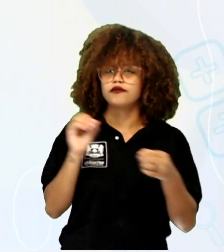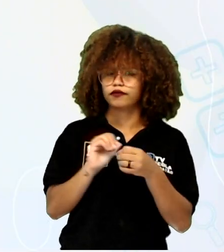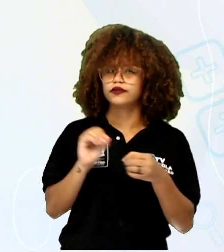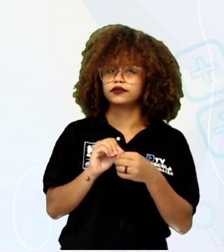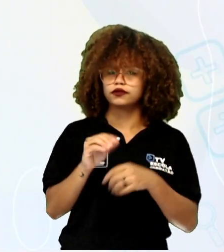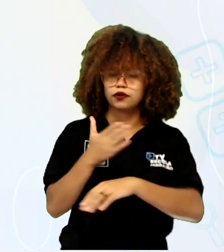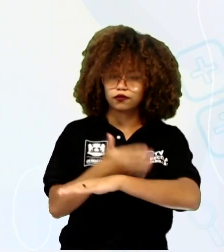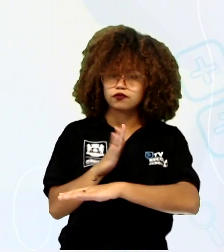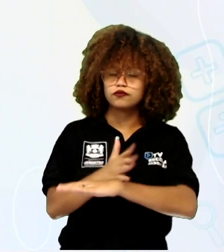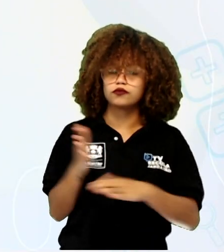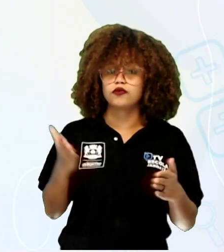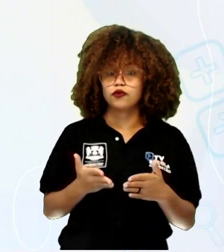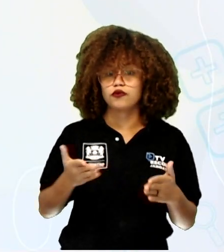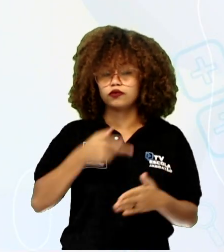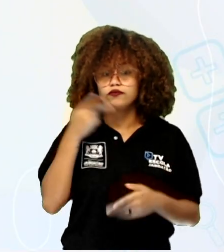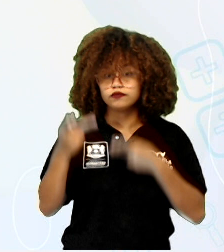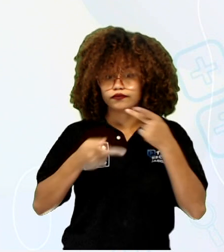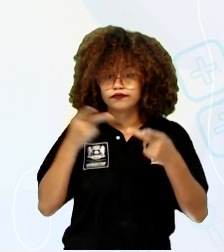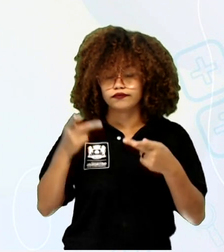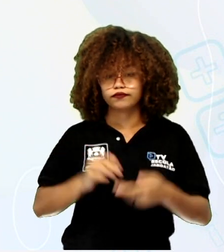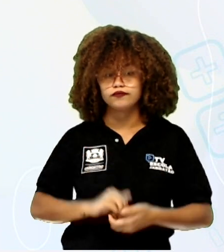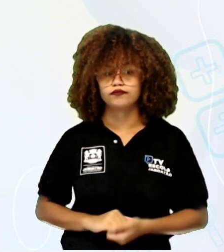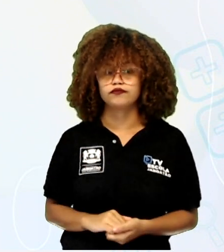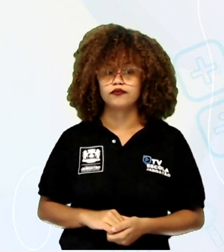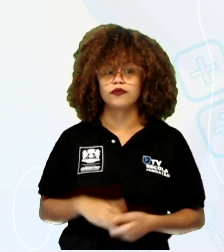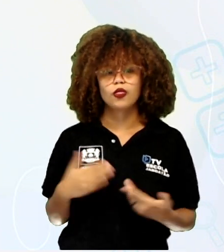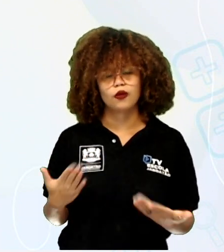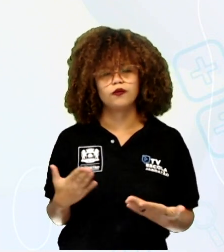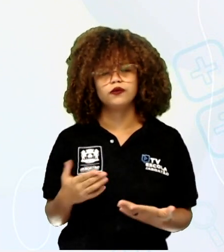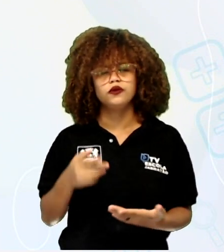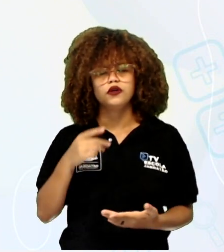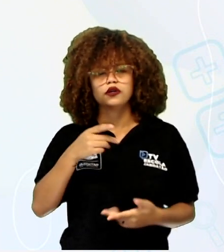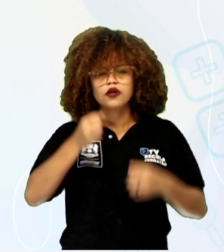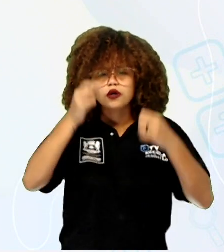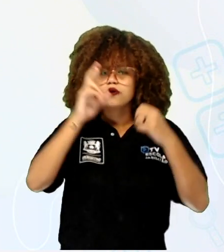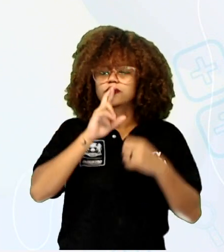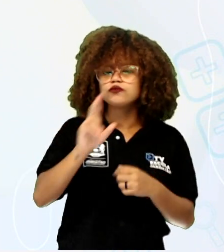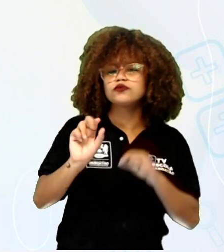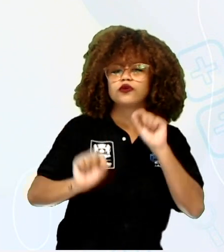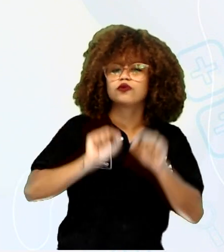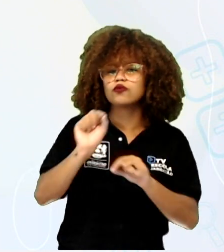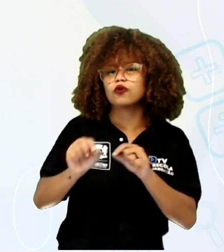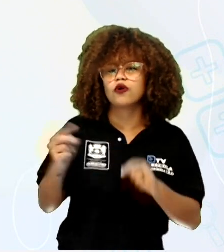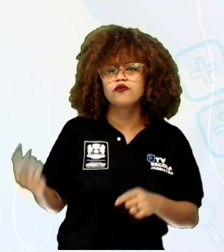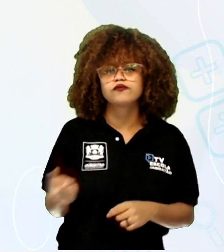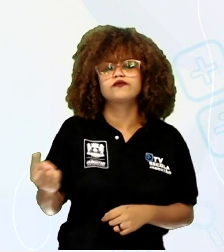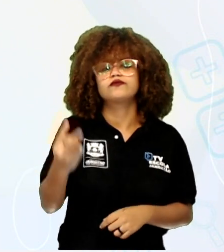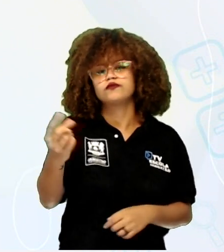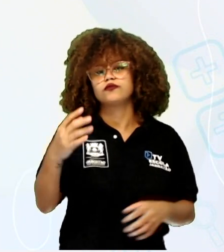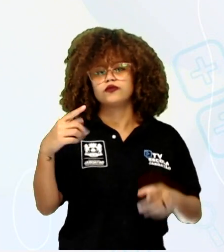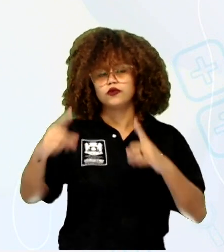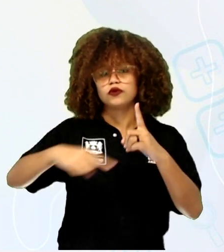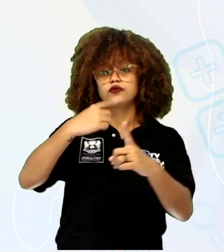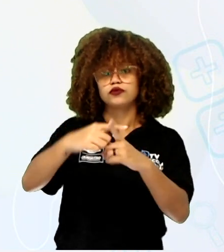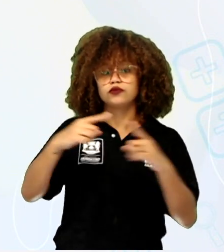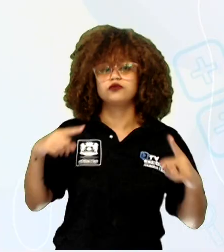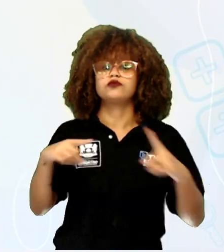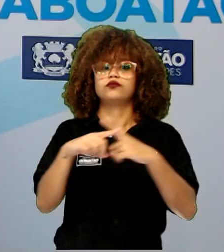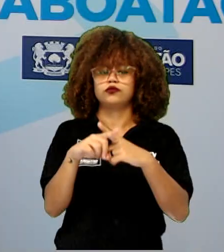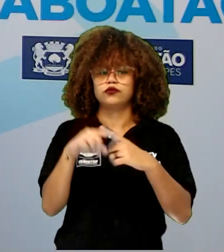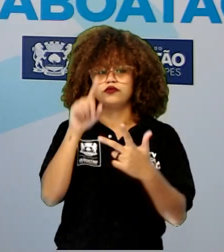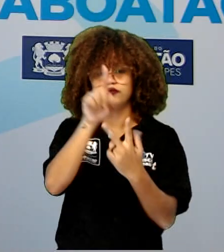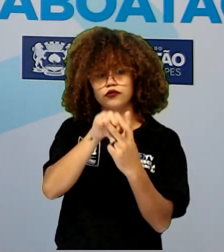isso que foi falado e determine o valor da soma e do produto as raizes da equação